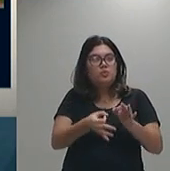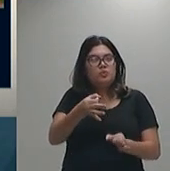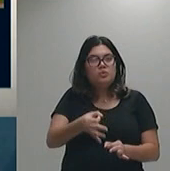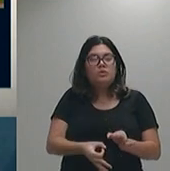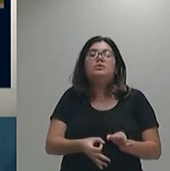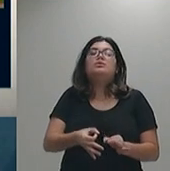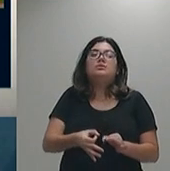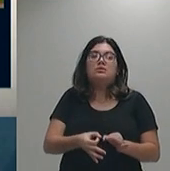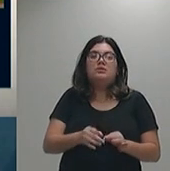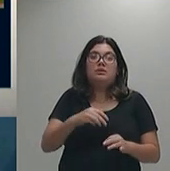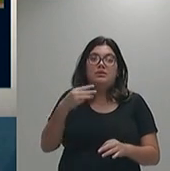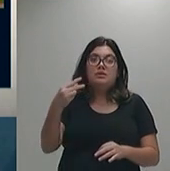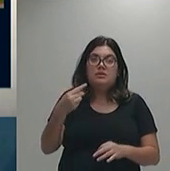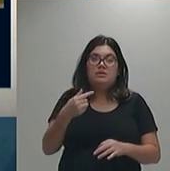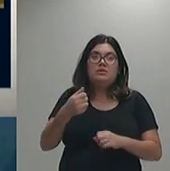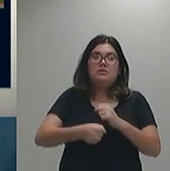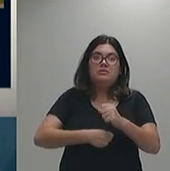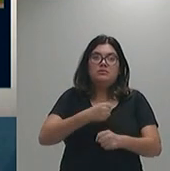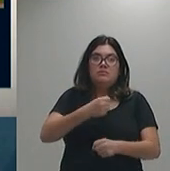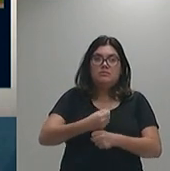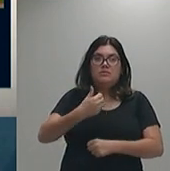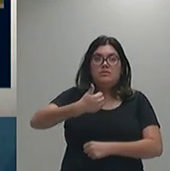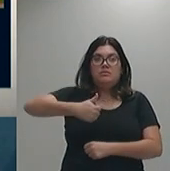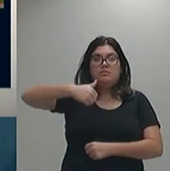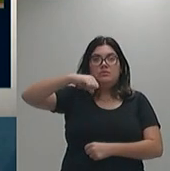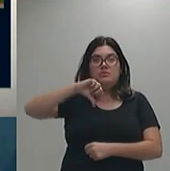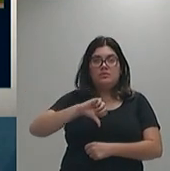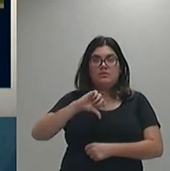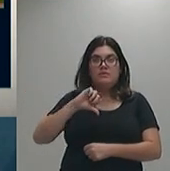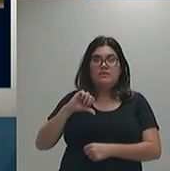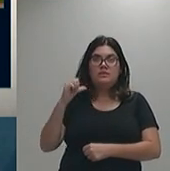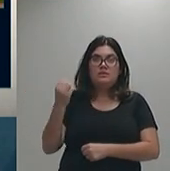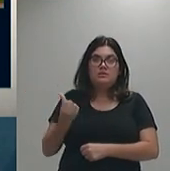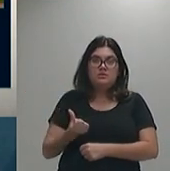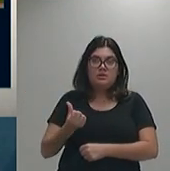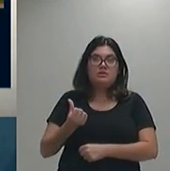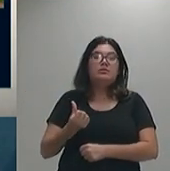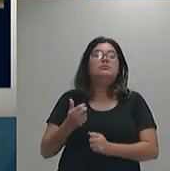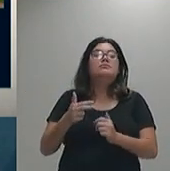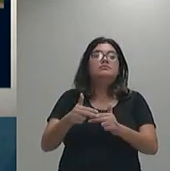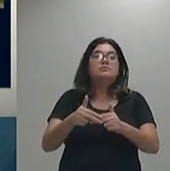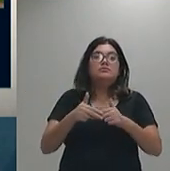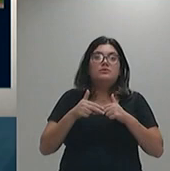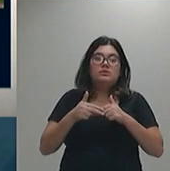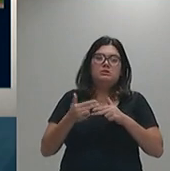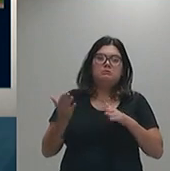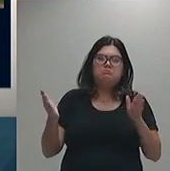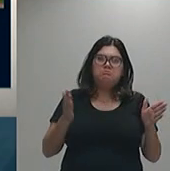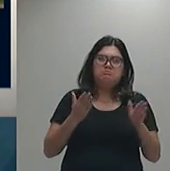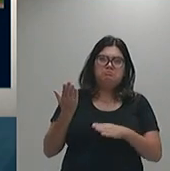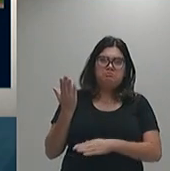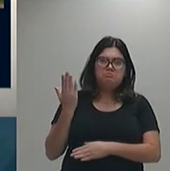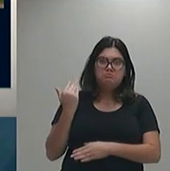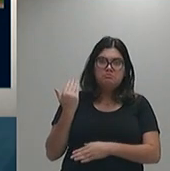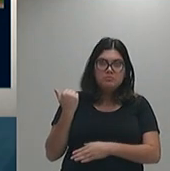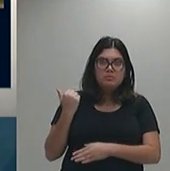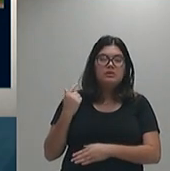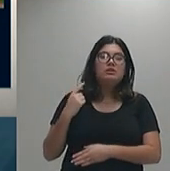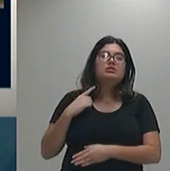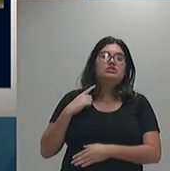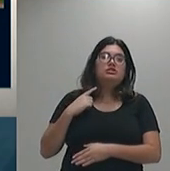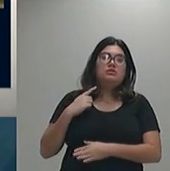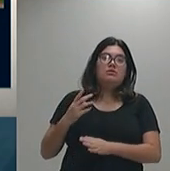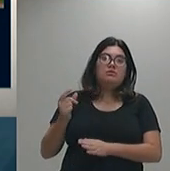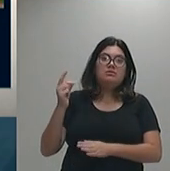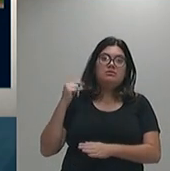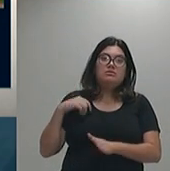de terceiro é de 1996 e portanto numa época em que dirigia o anterior Código